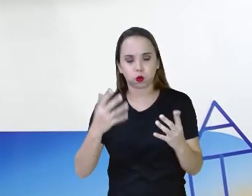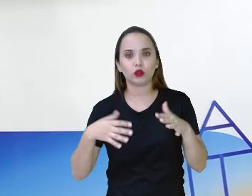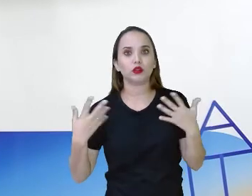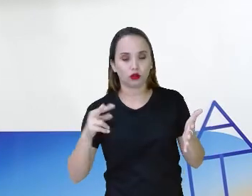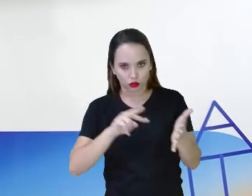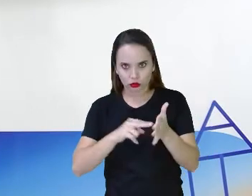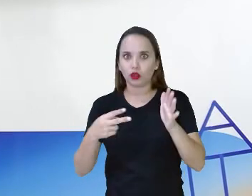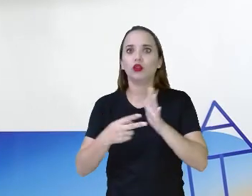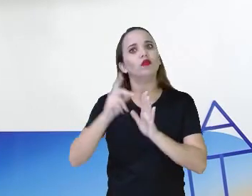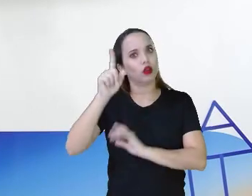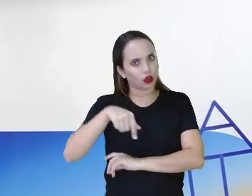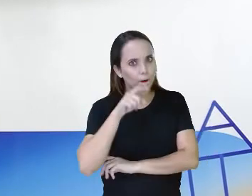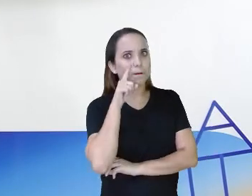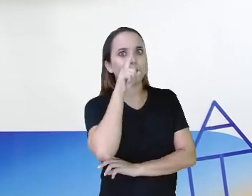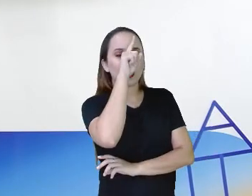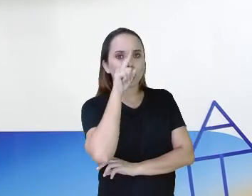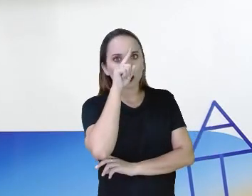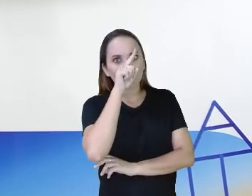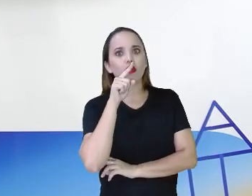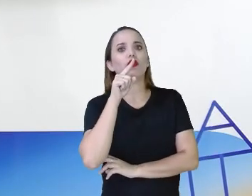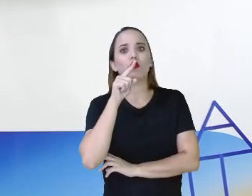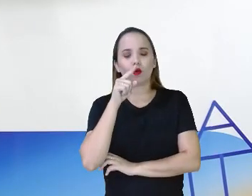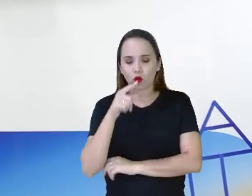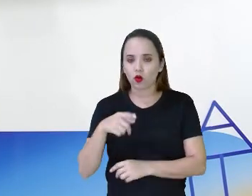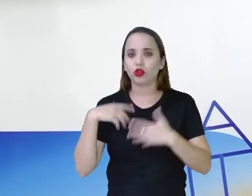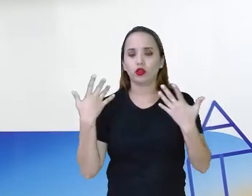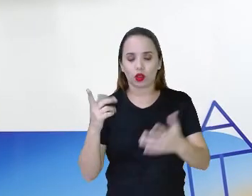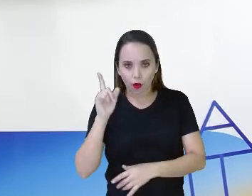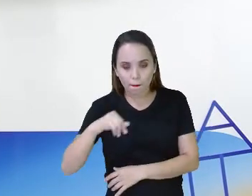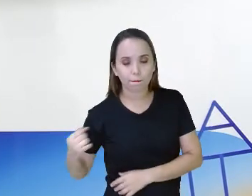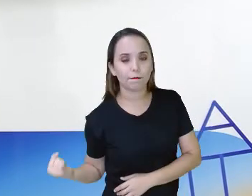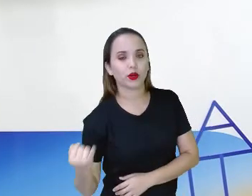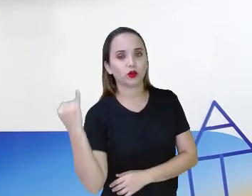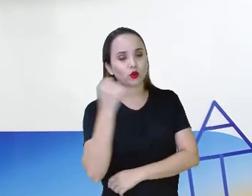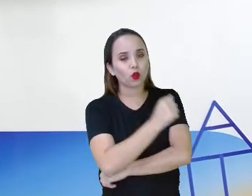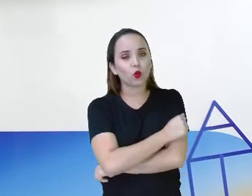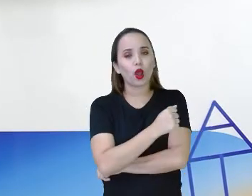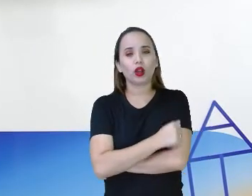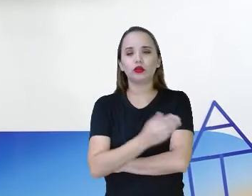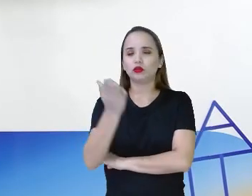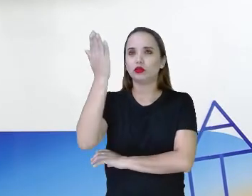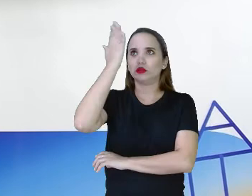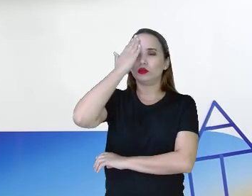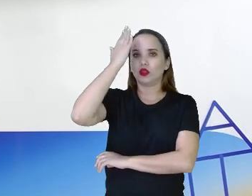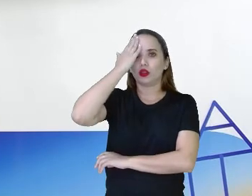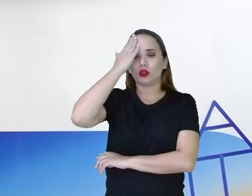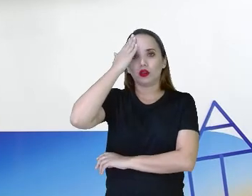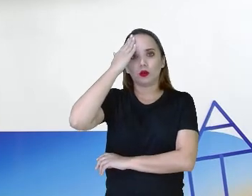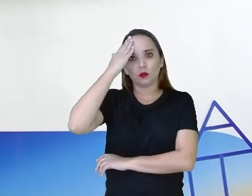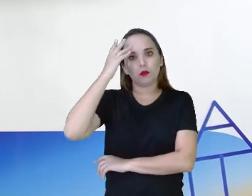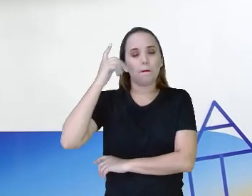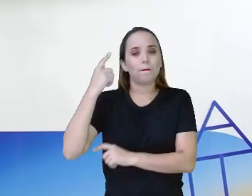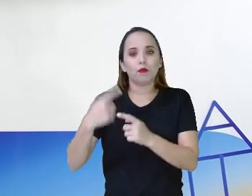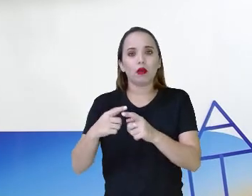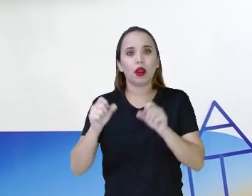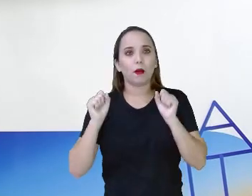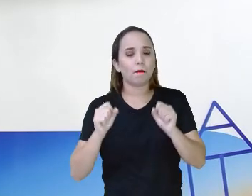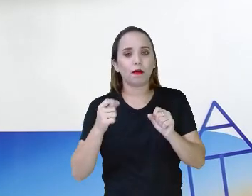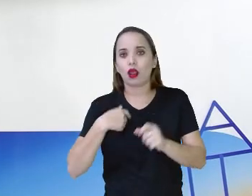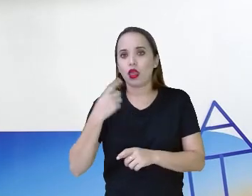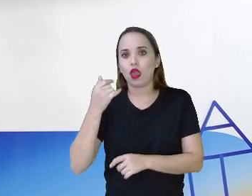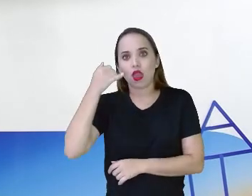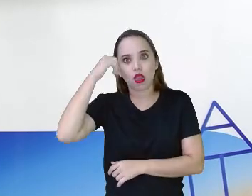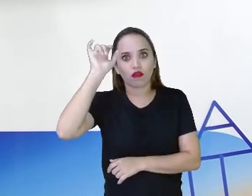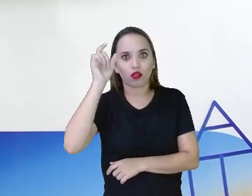tem um perigo e é importante que esse estudante entenda, para ele não ficar alheio ao que está acontecendo